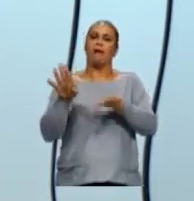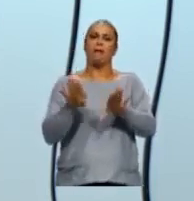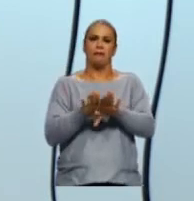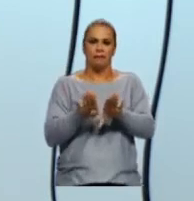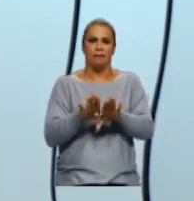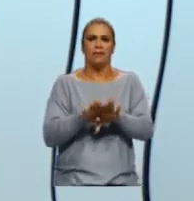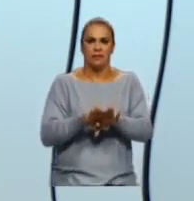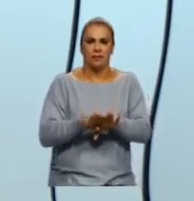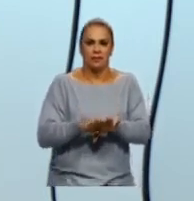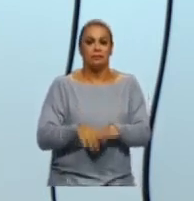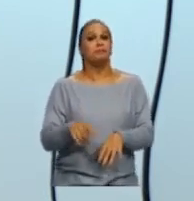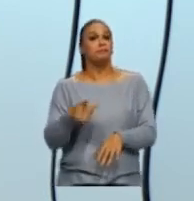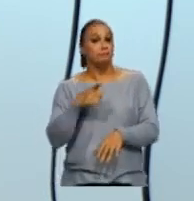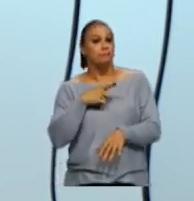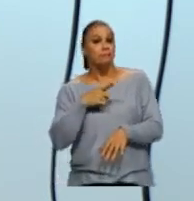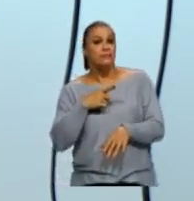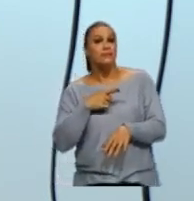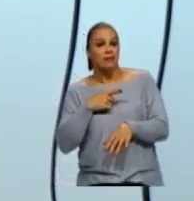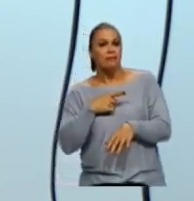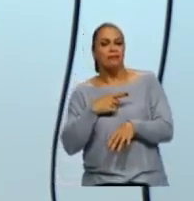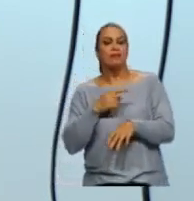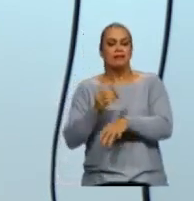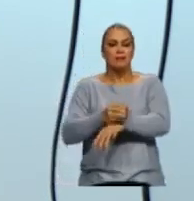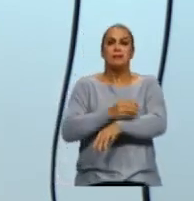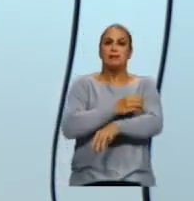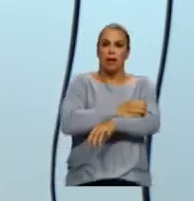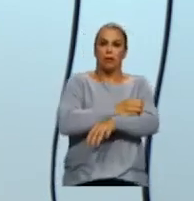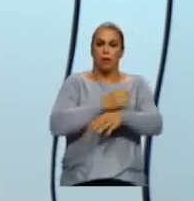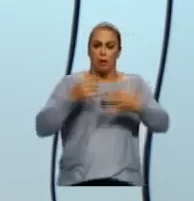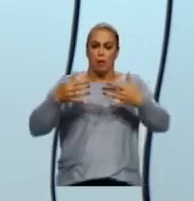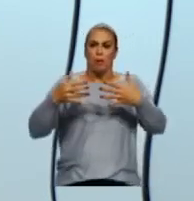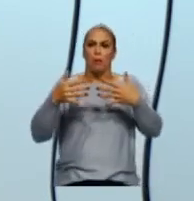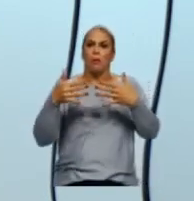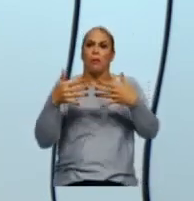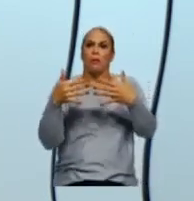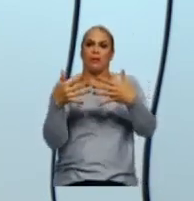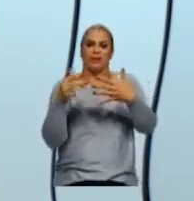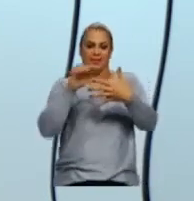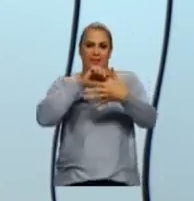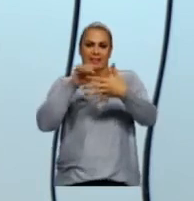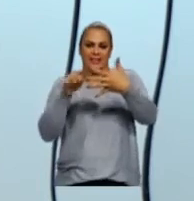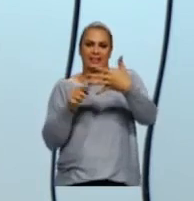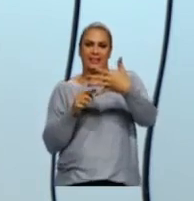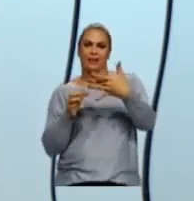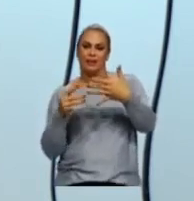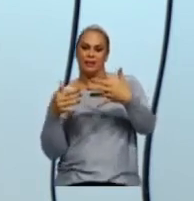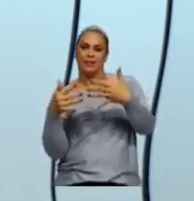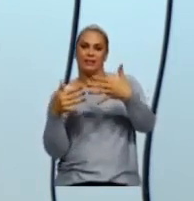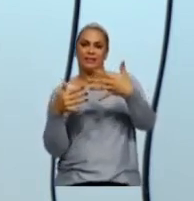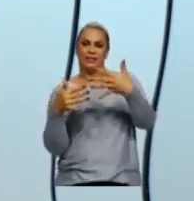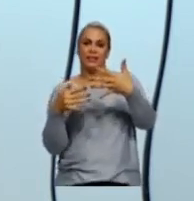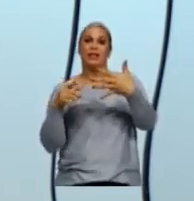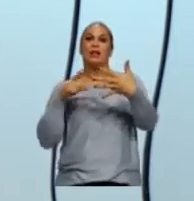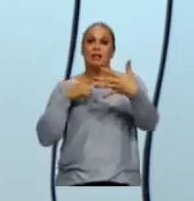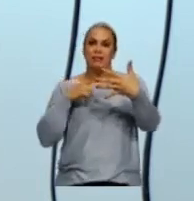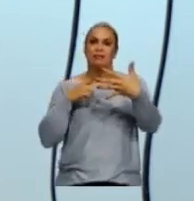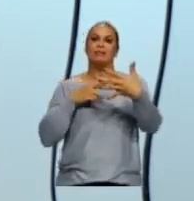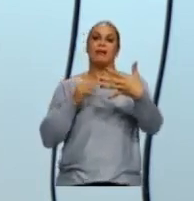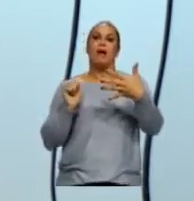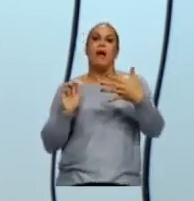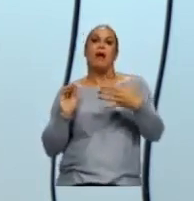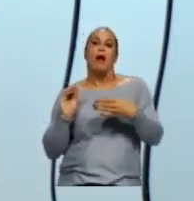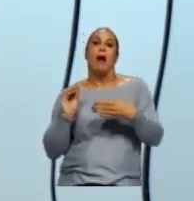fossas nasais e também na traqueia, nos brônquios e bronquíolos. Porque essas células ciliadas, elas vão